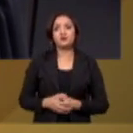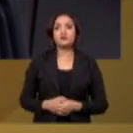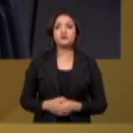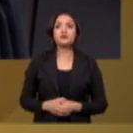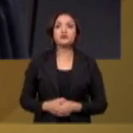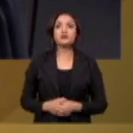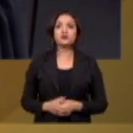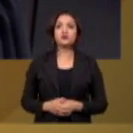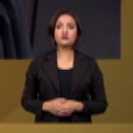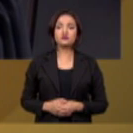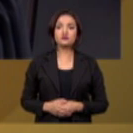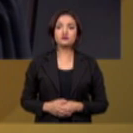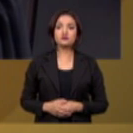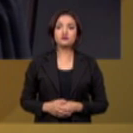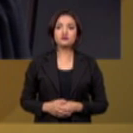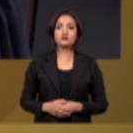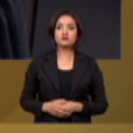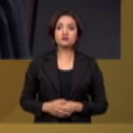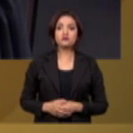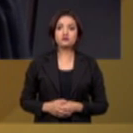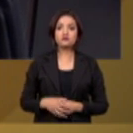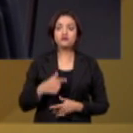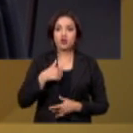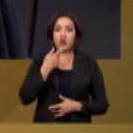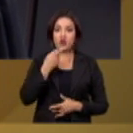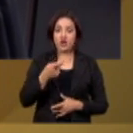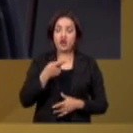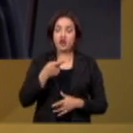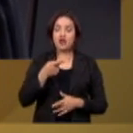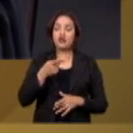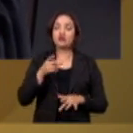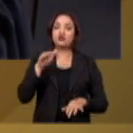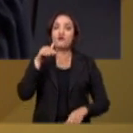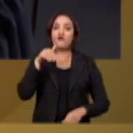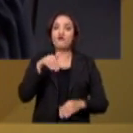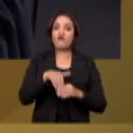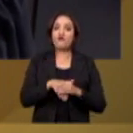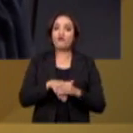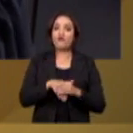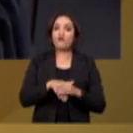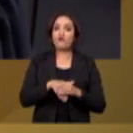excelência' mencionar moto do